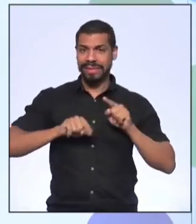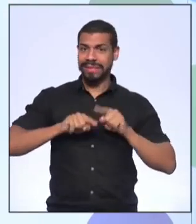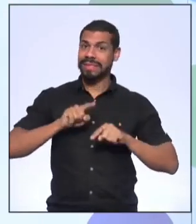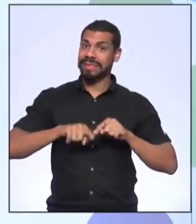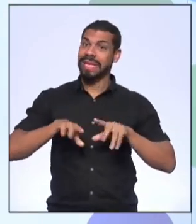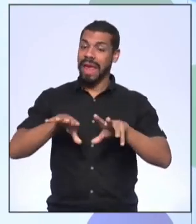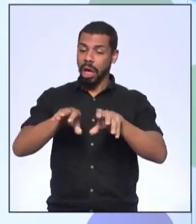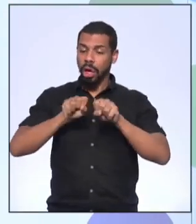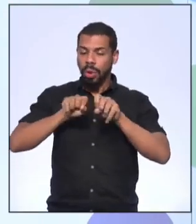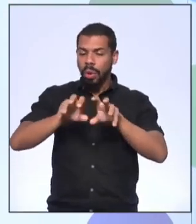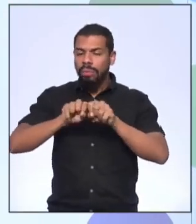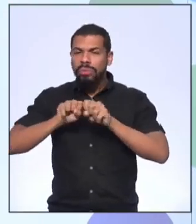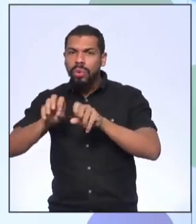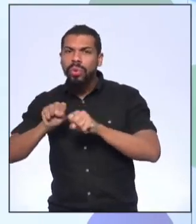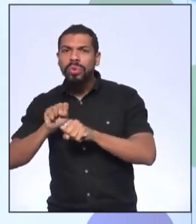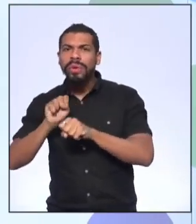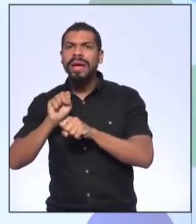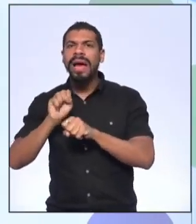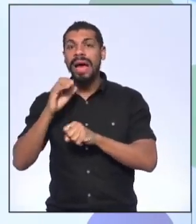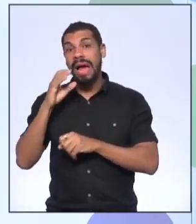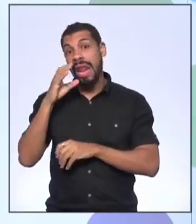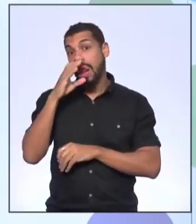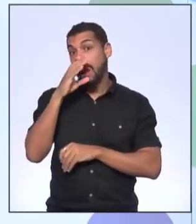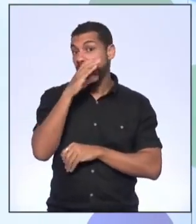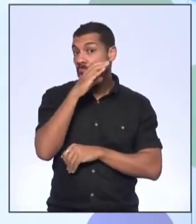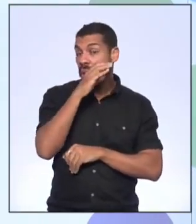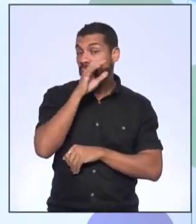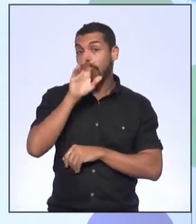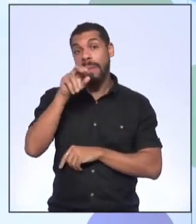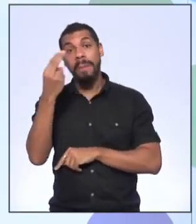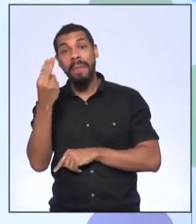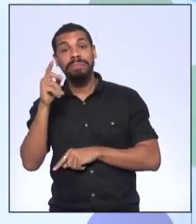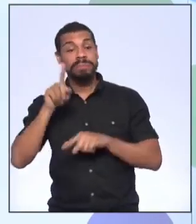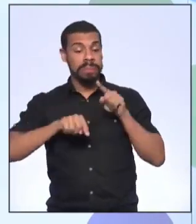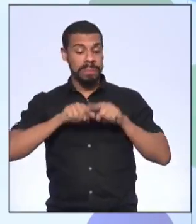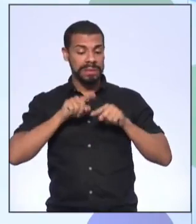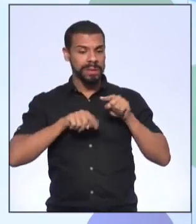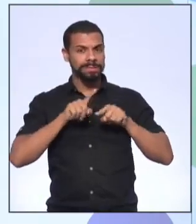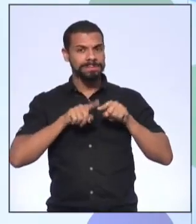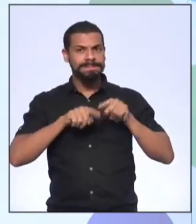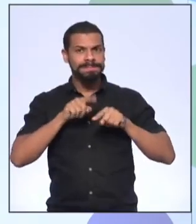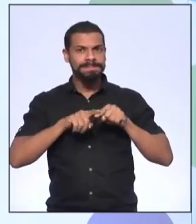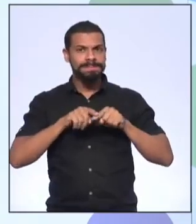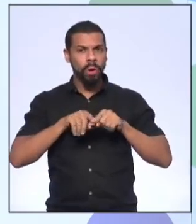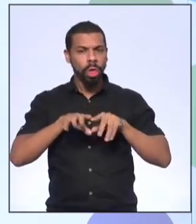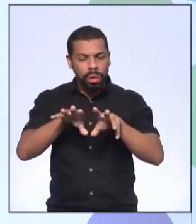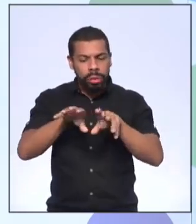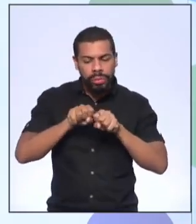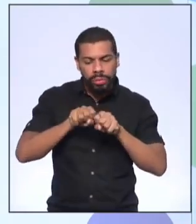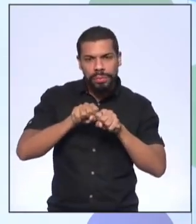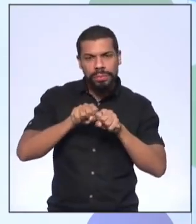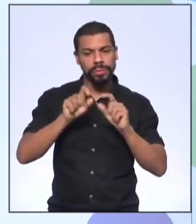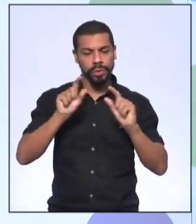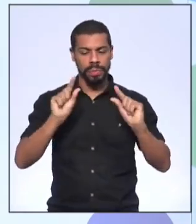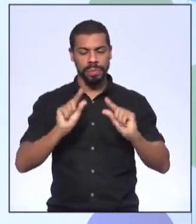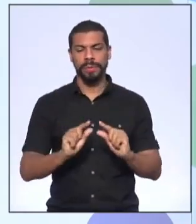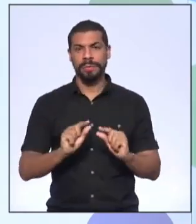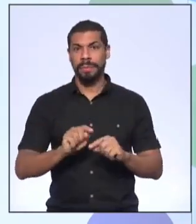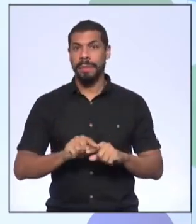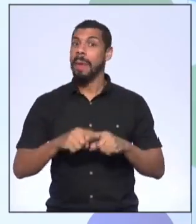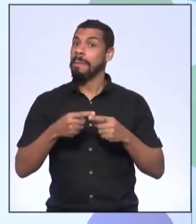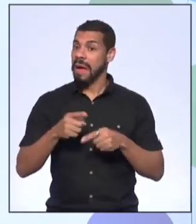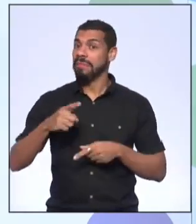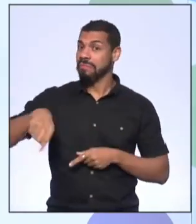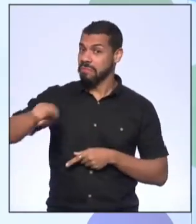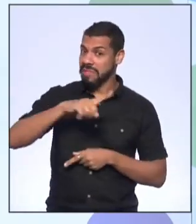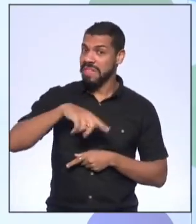calor, que retém mais calor. E tem material que não, que conduz mais calor, no caso, tá? Então, isso é importante saber. Mas a maioria aí,